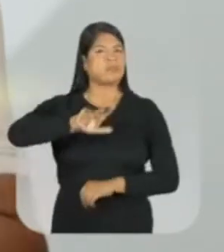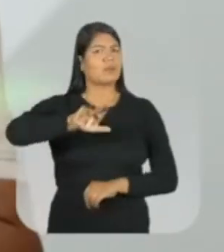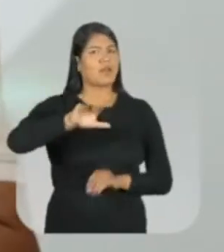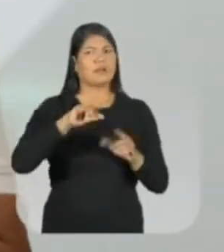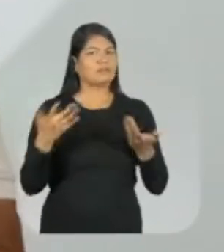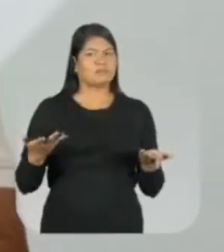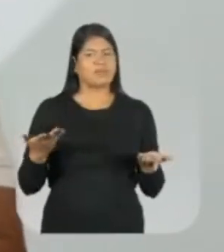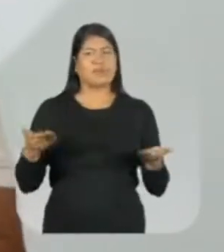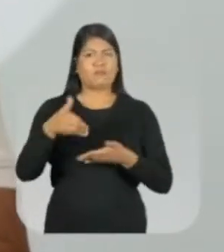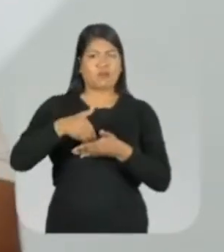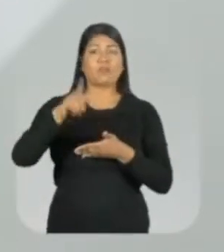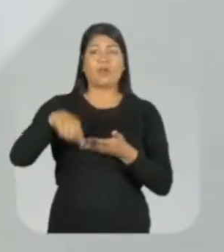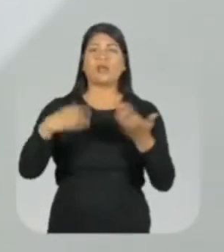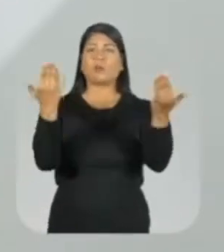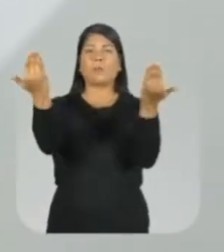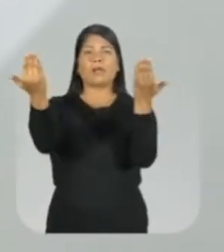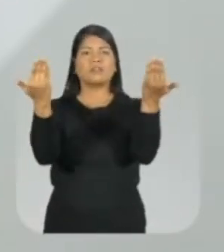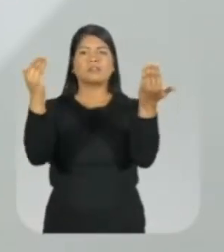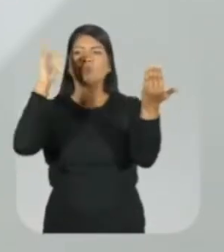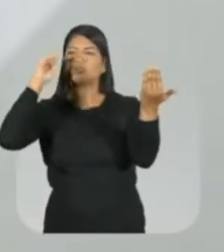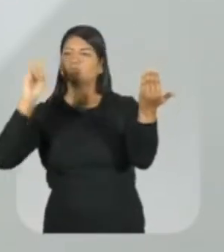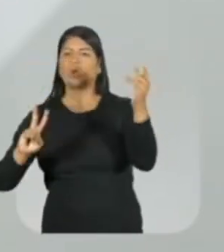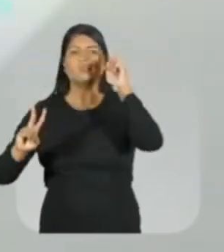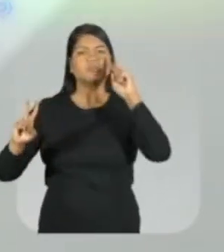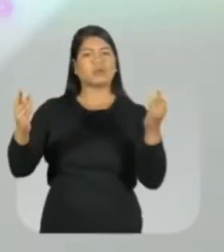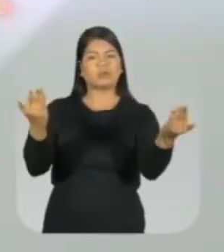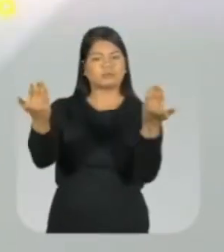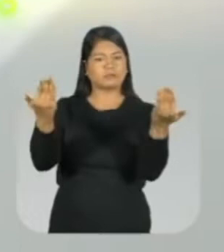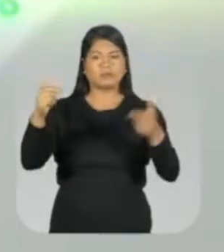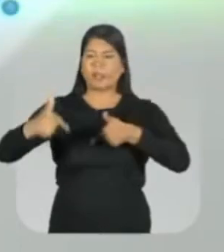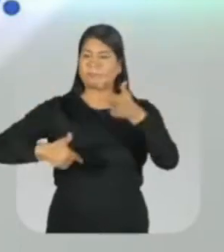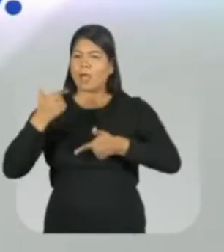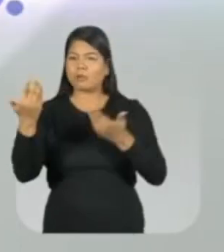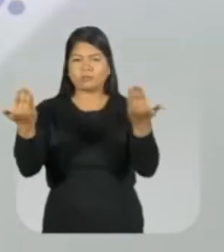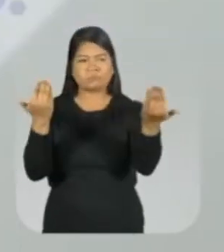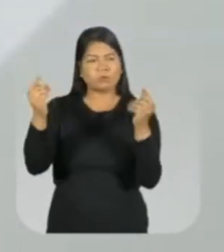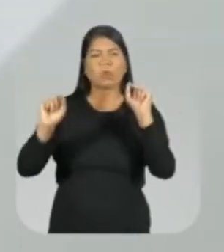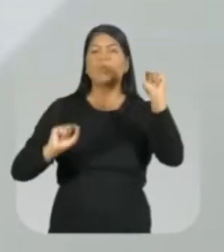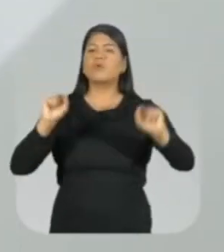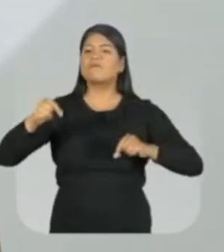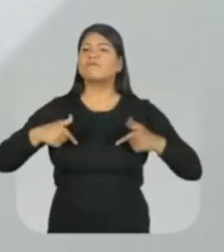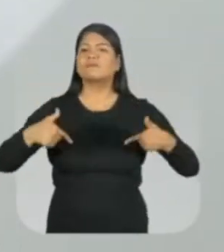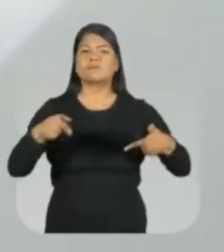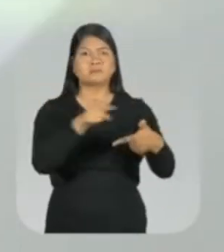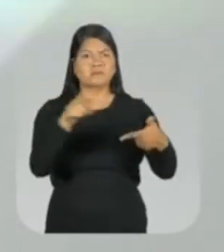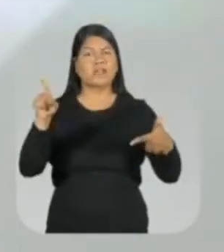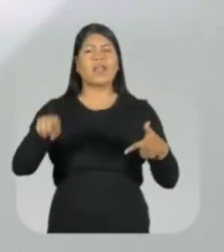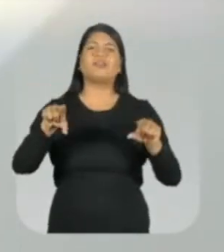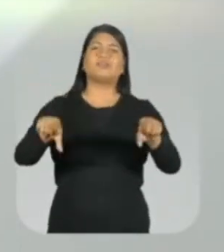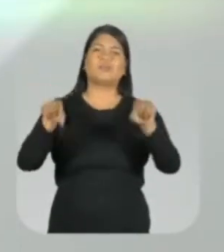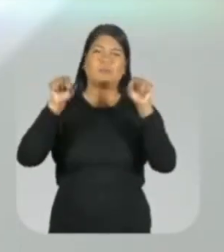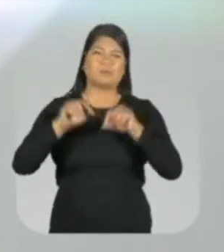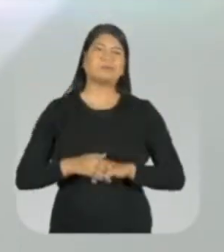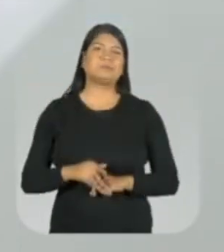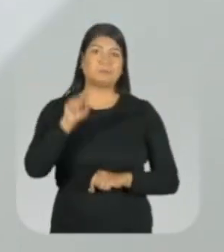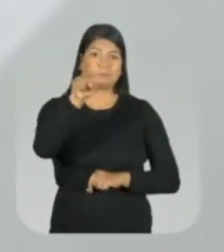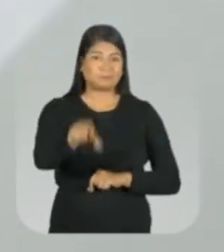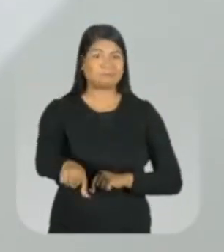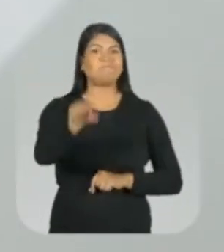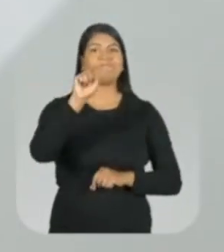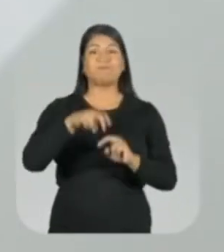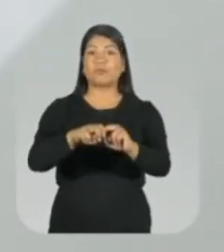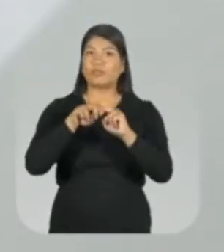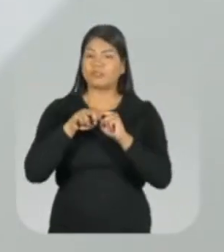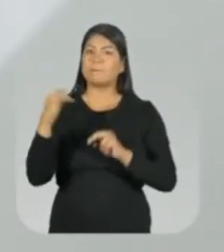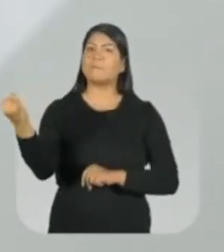de comparação, de histórias de vida, trabalho e resultado. É feito de escolhas, a sua escolha.